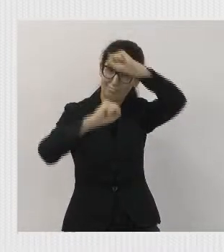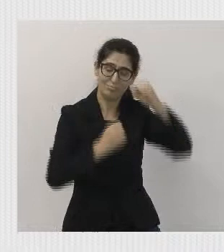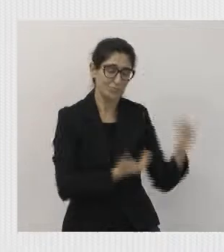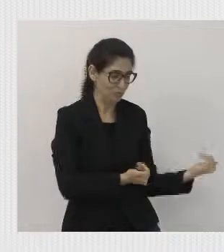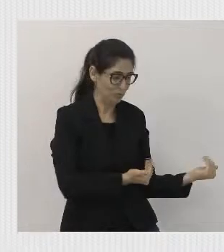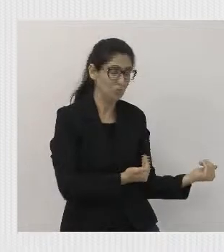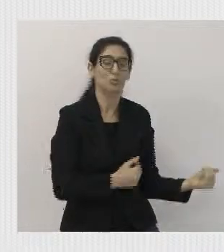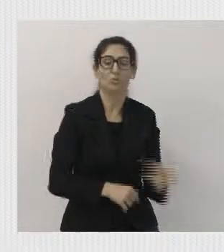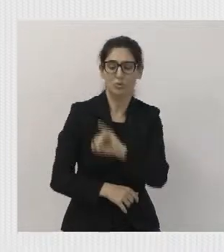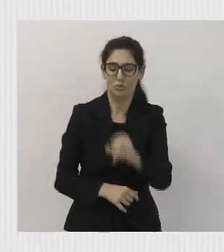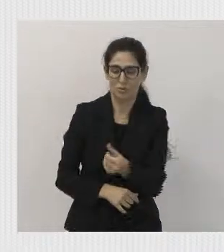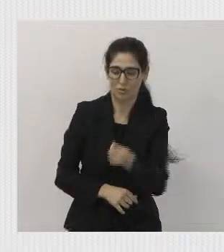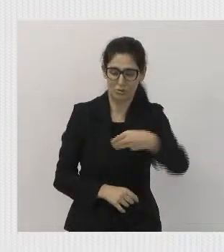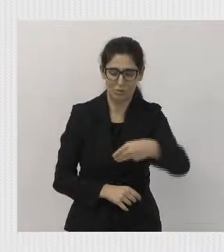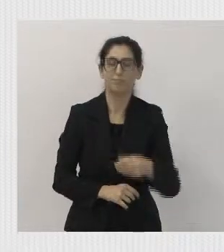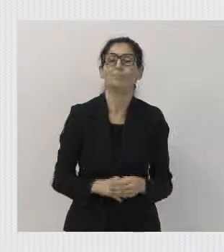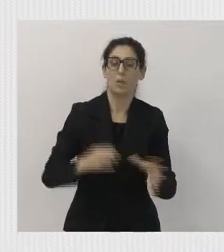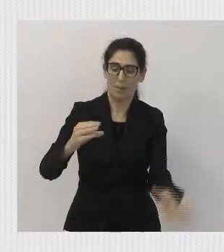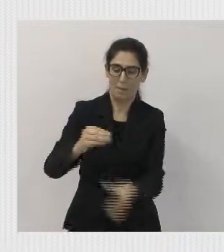emenda impositiva,